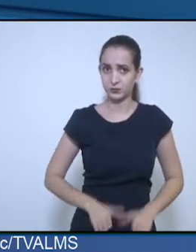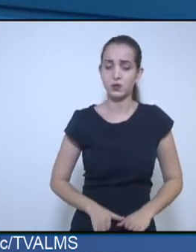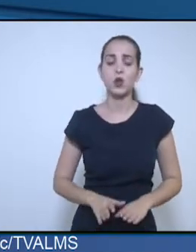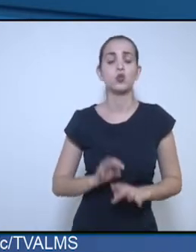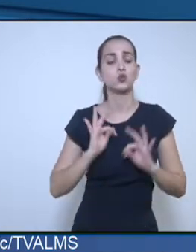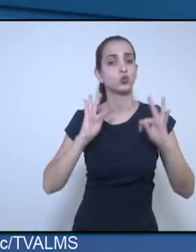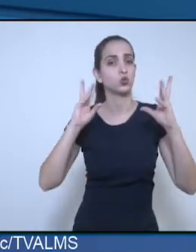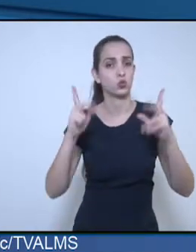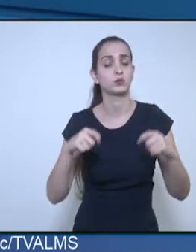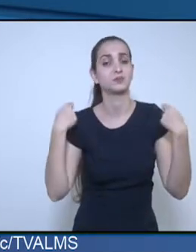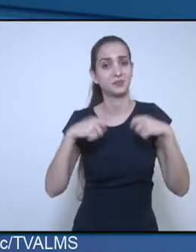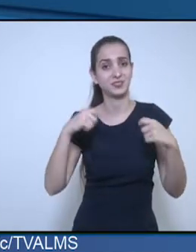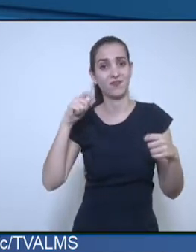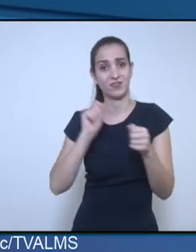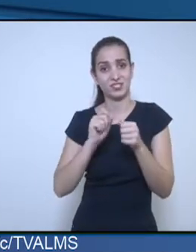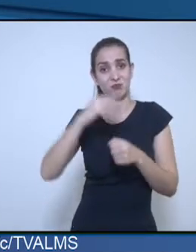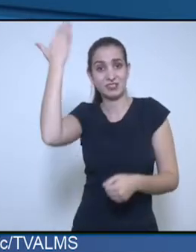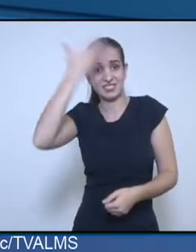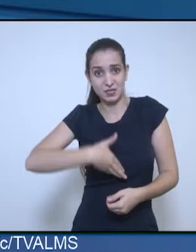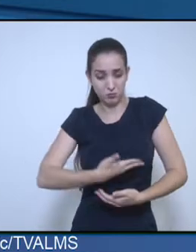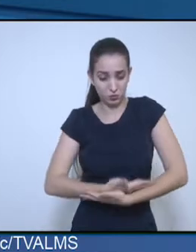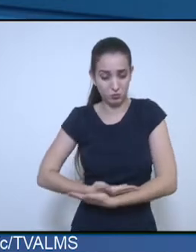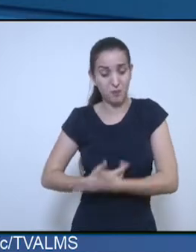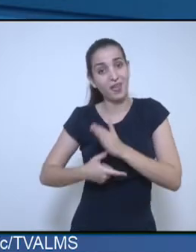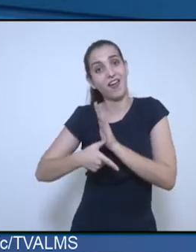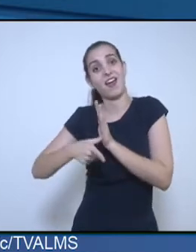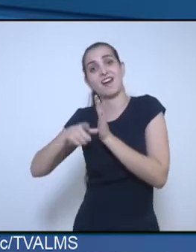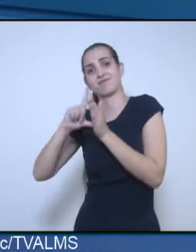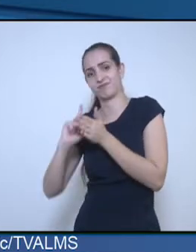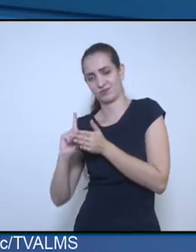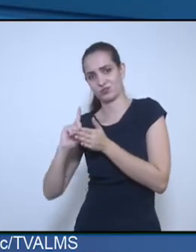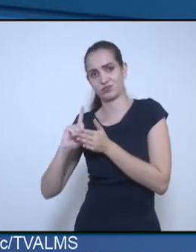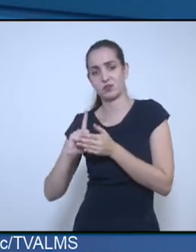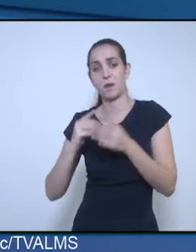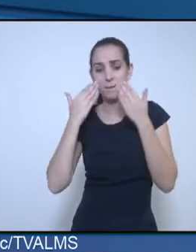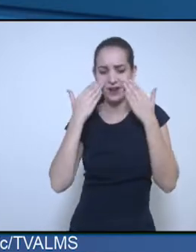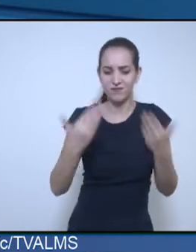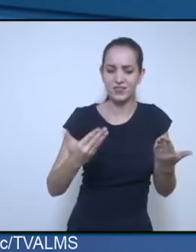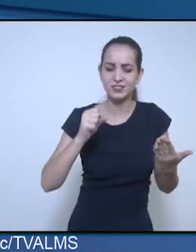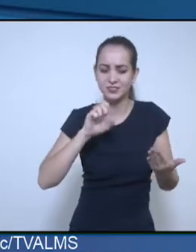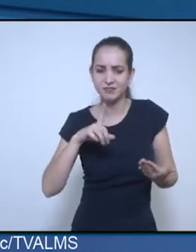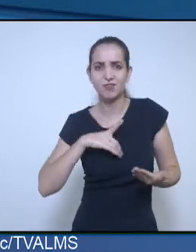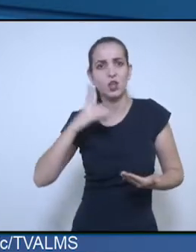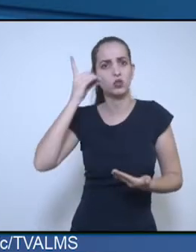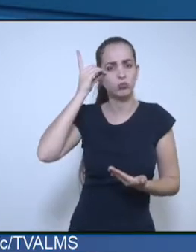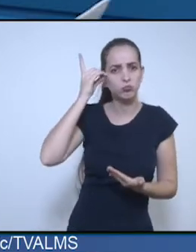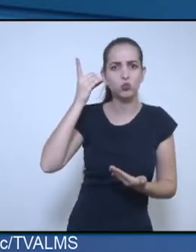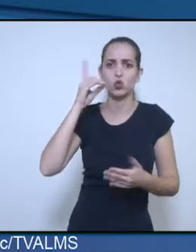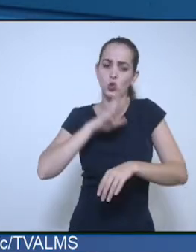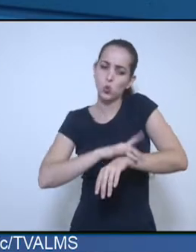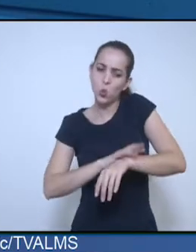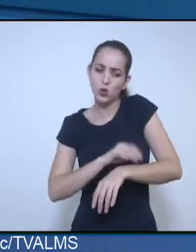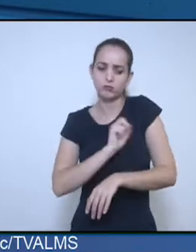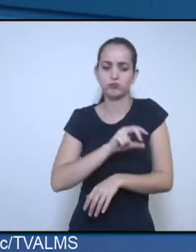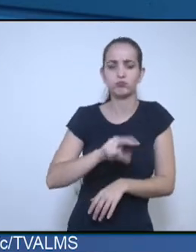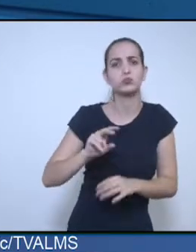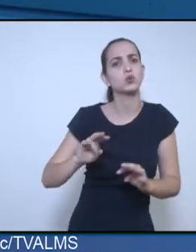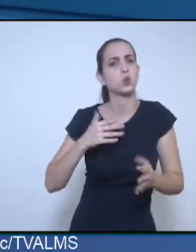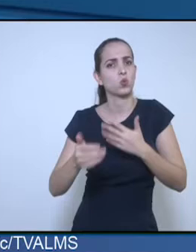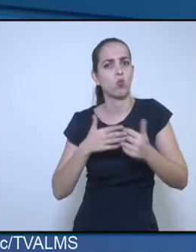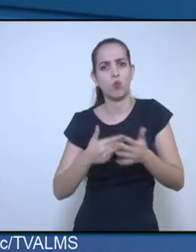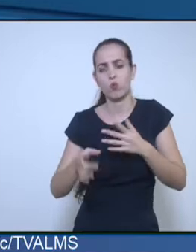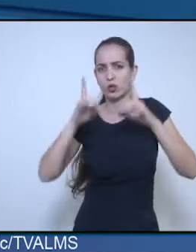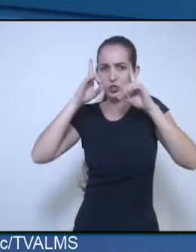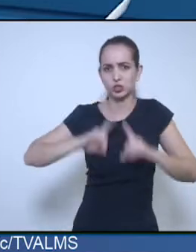do nascimento da criança para identificar se existe alguma situação de síndrome de Down ou qualquer outro tipo de